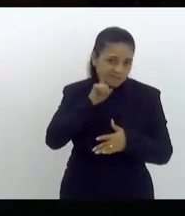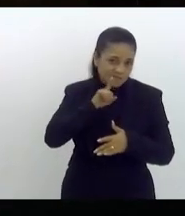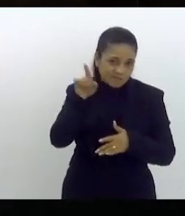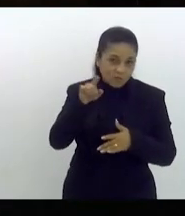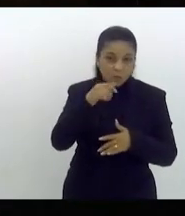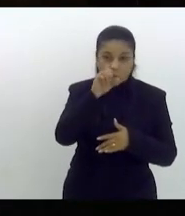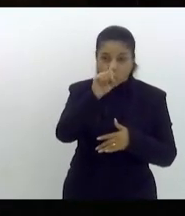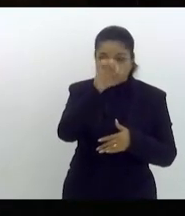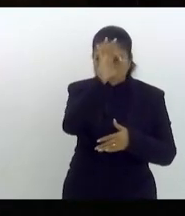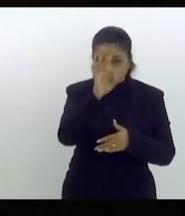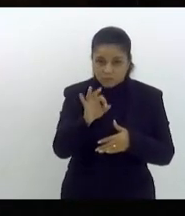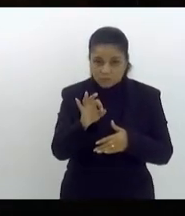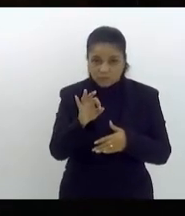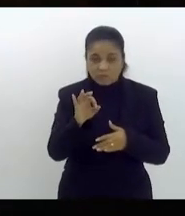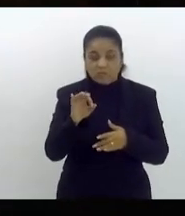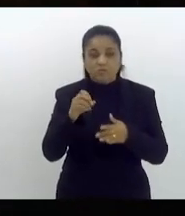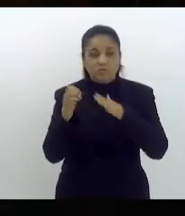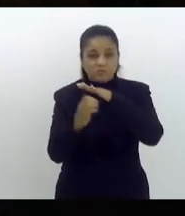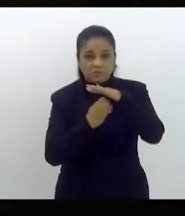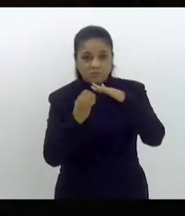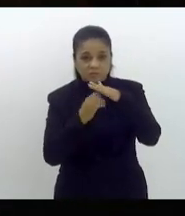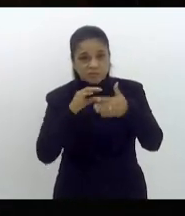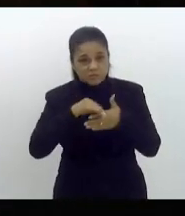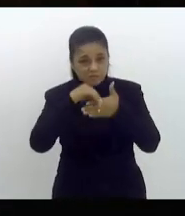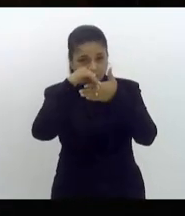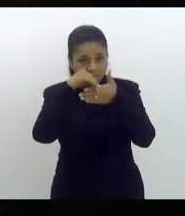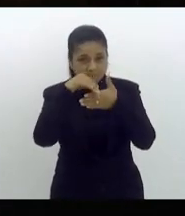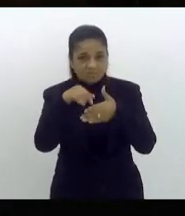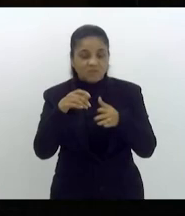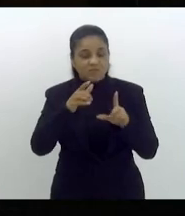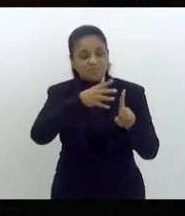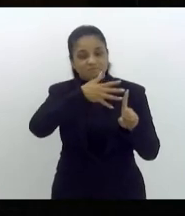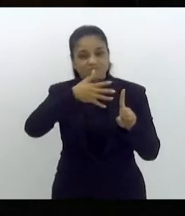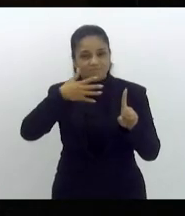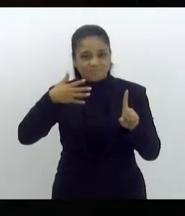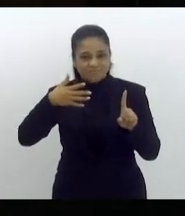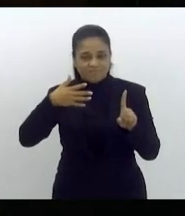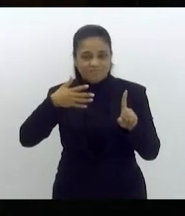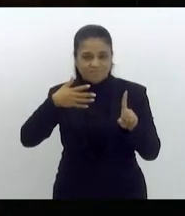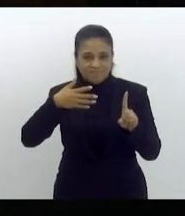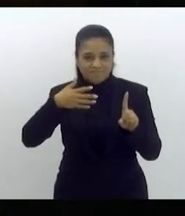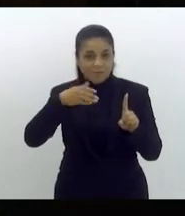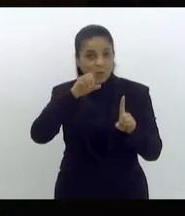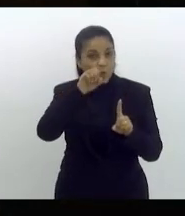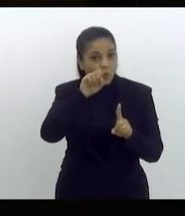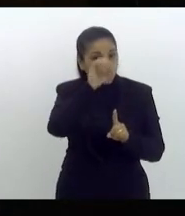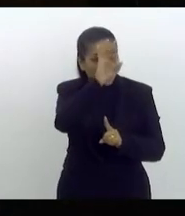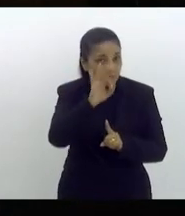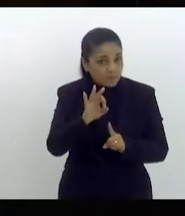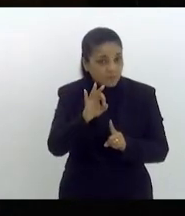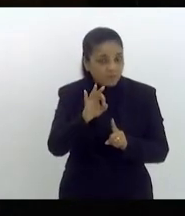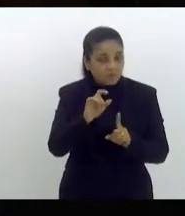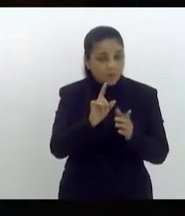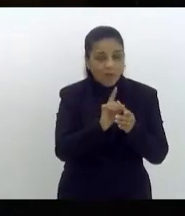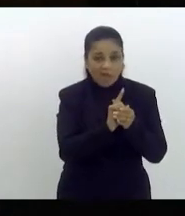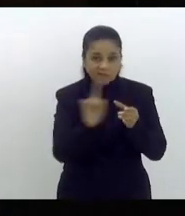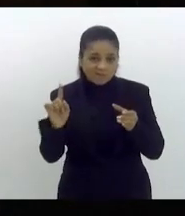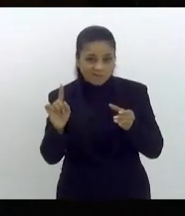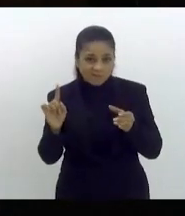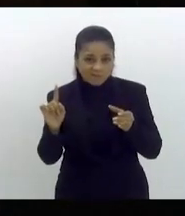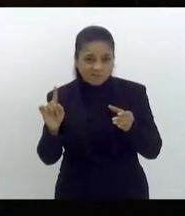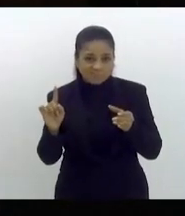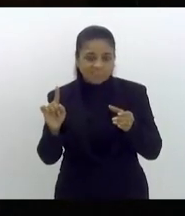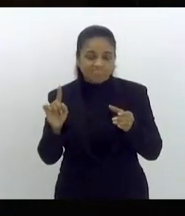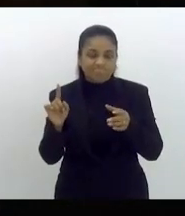lideranças de empresas somente são lgbtqia+ portanto essa exclusão como nós podemos